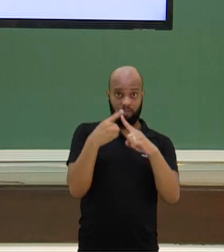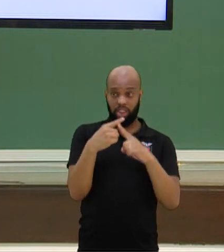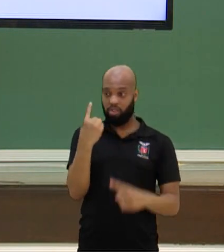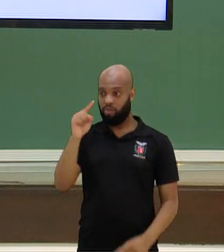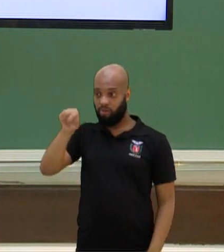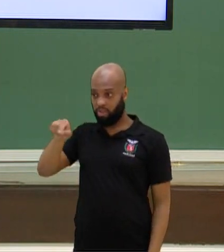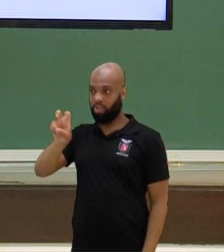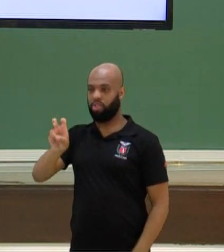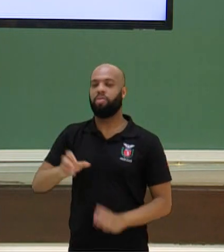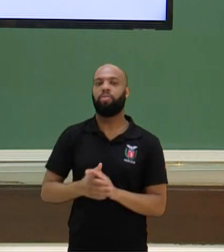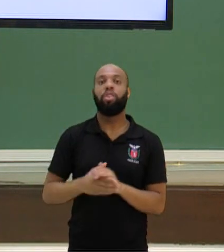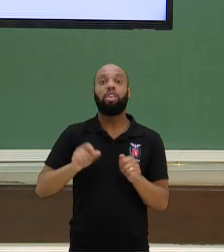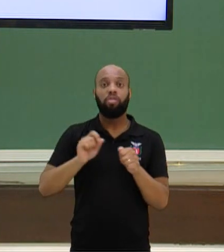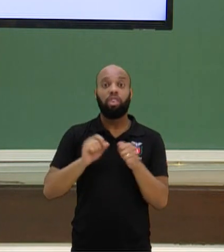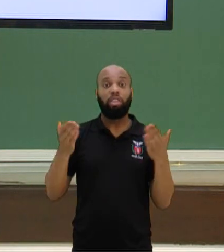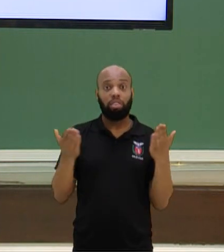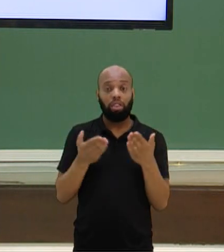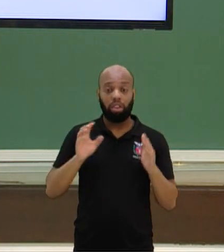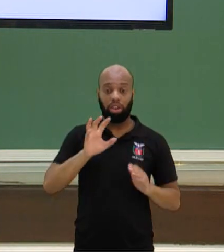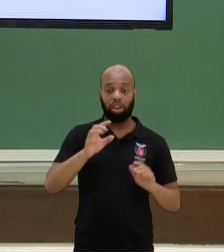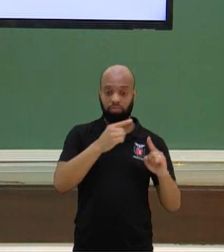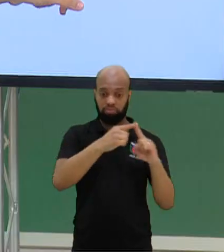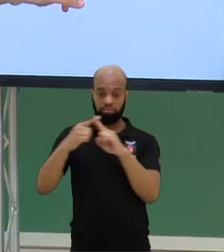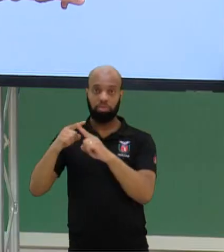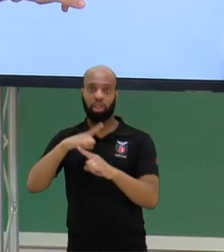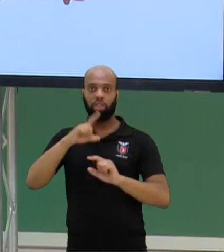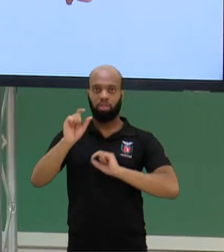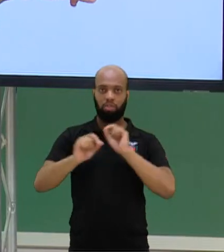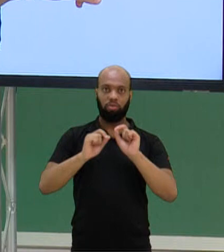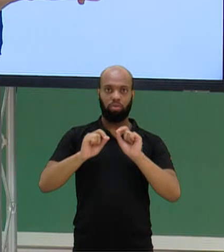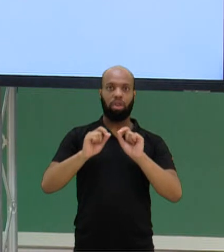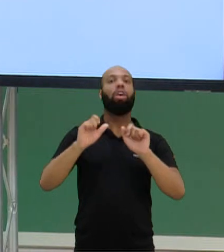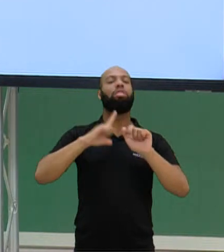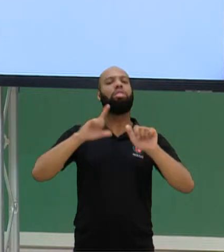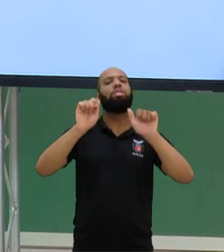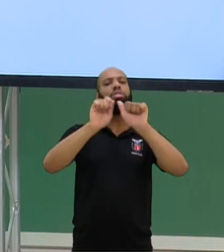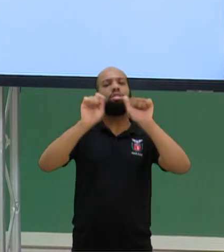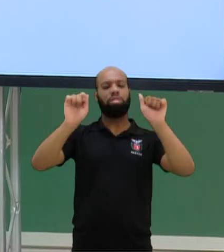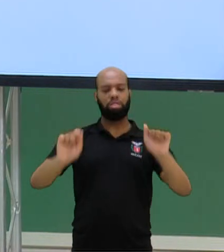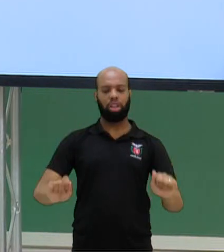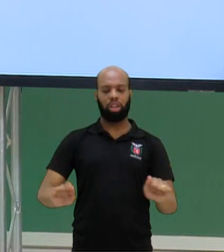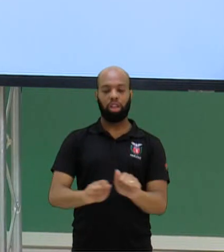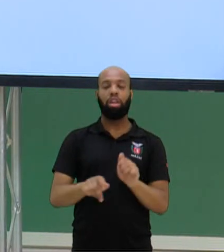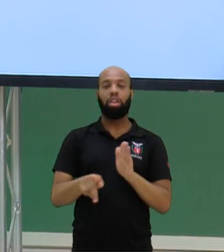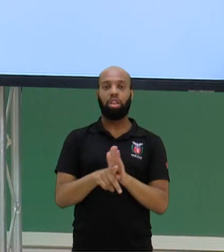1,5. Fazendo essa multiplicação, nós temos que a área da base é 4,5